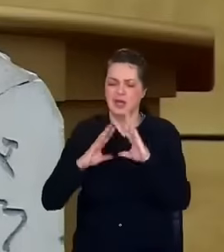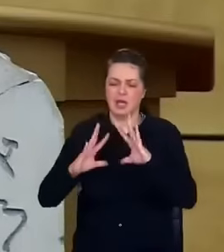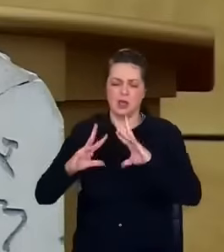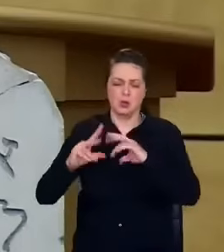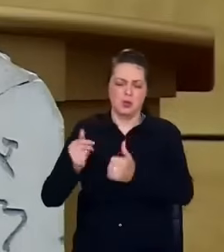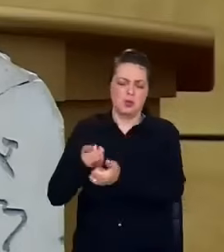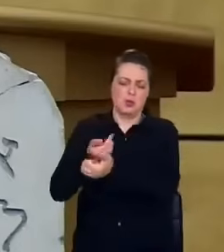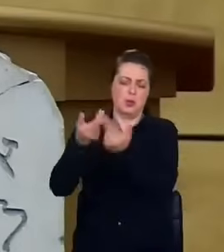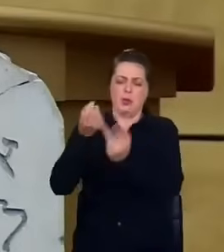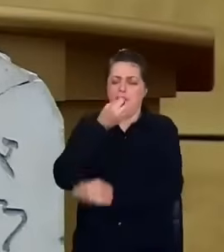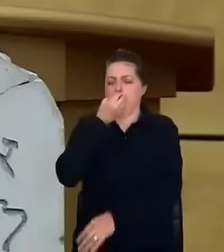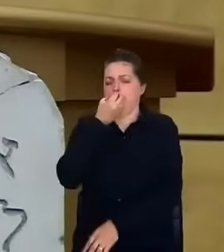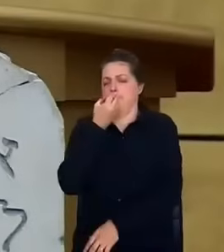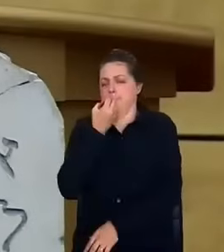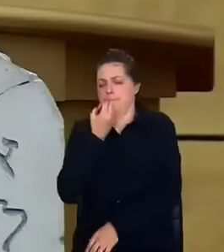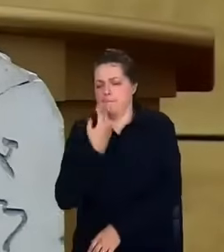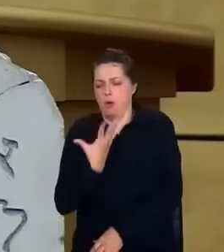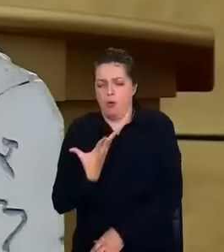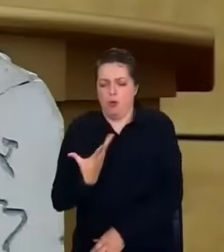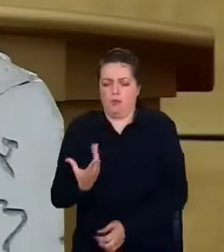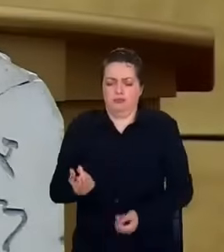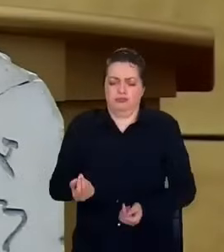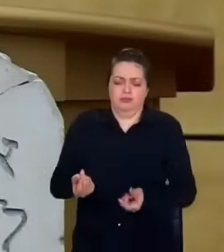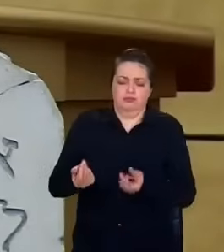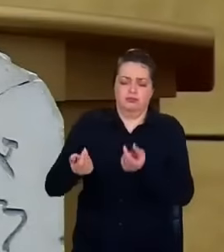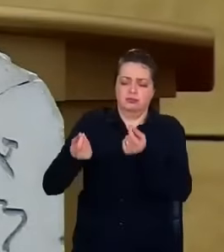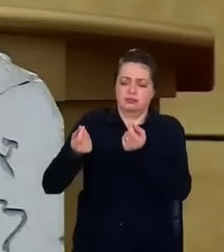tem tudo do bom e do melhor,